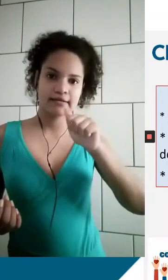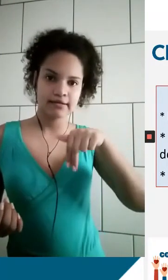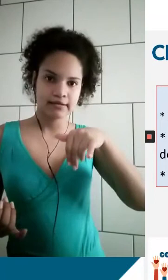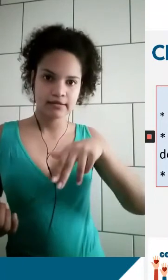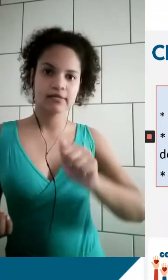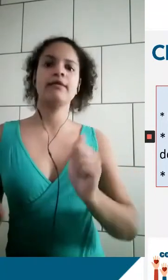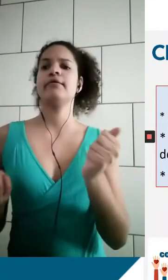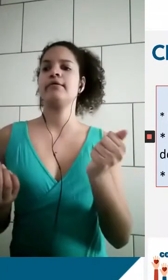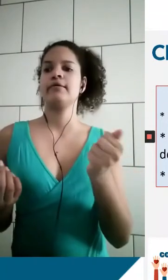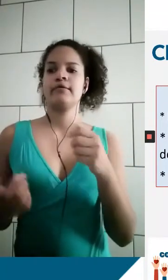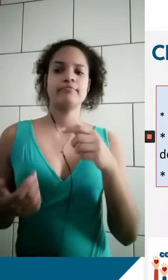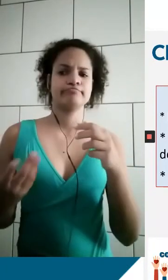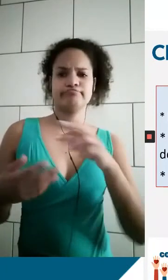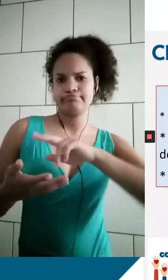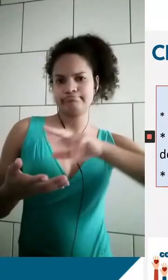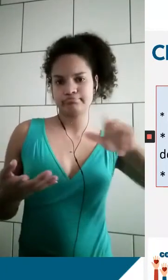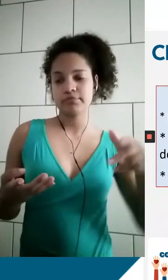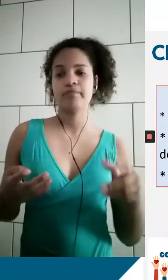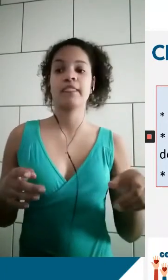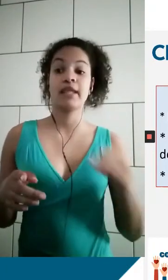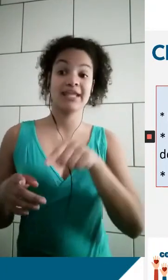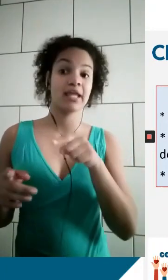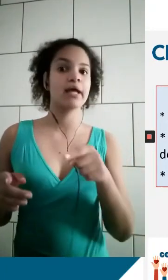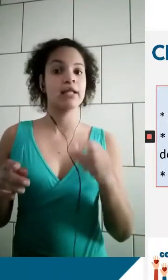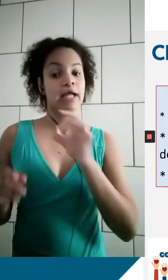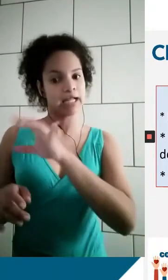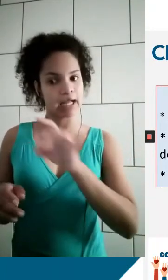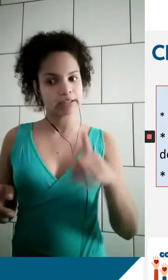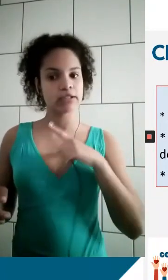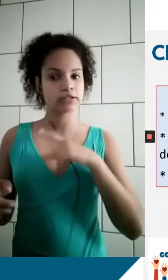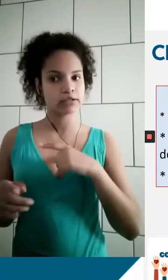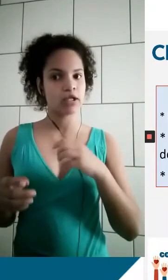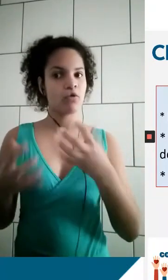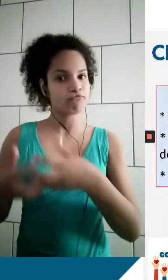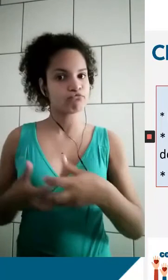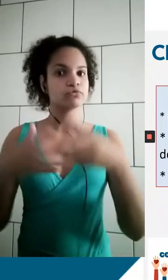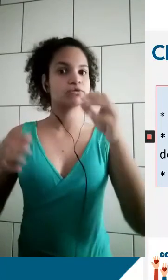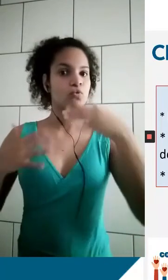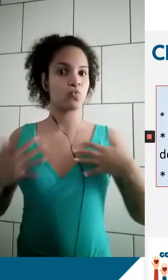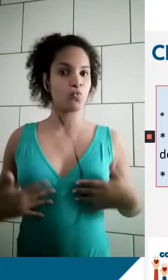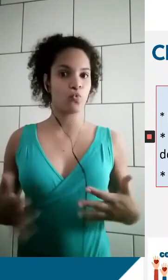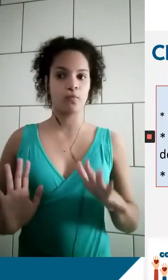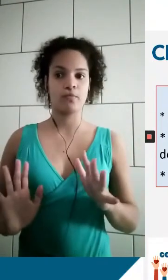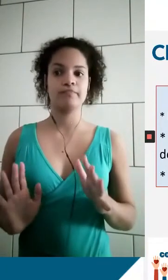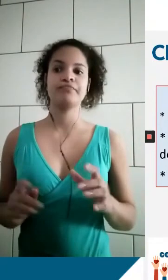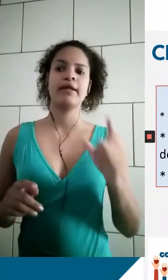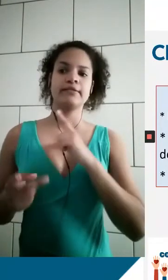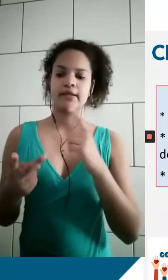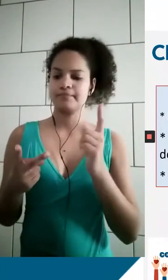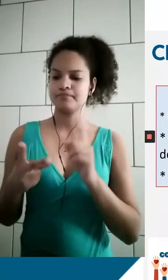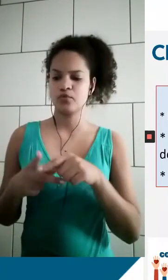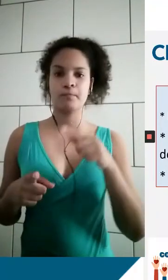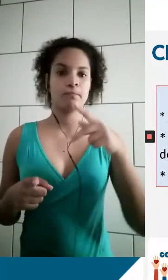formam o corpo humano, junto com outras biomoléculas que nós falamos na aula passada, proteínas,